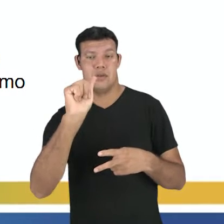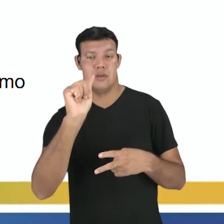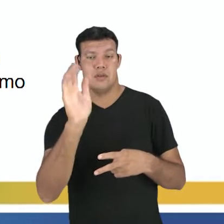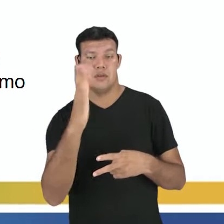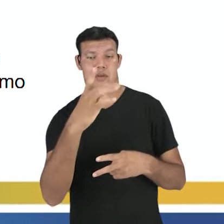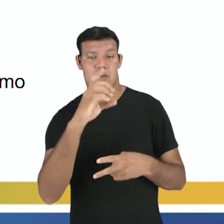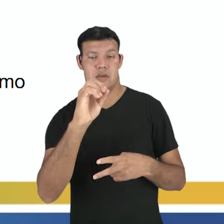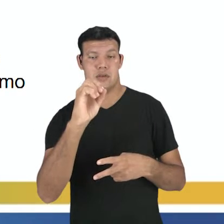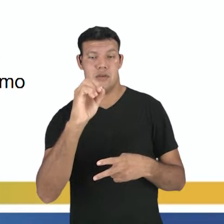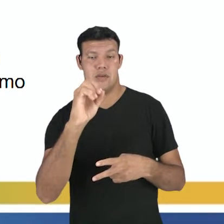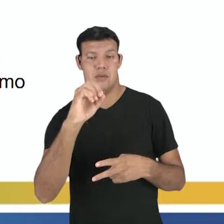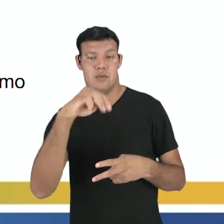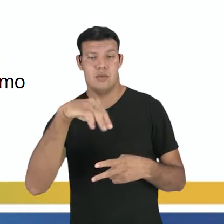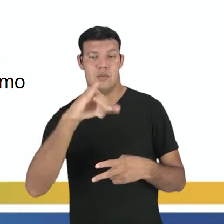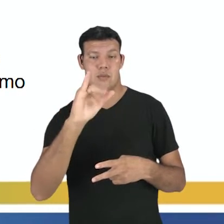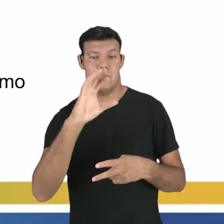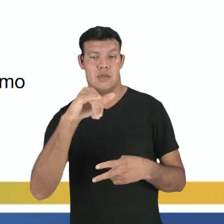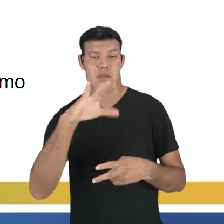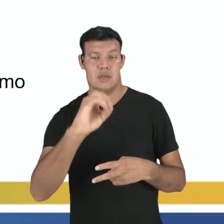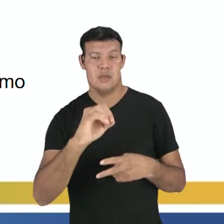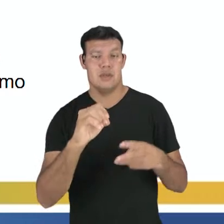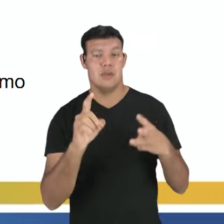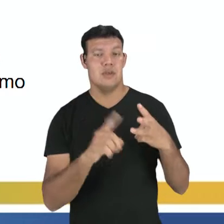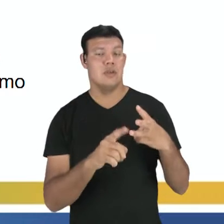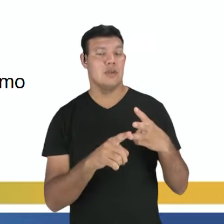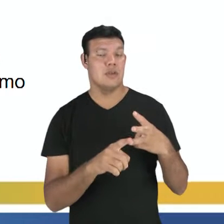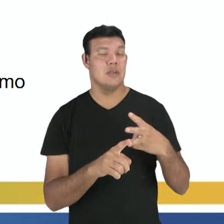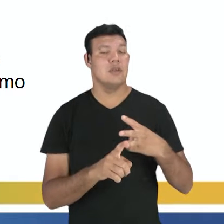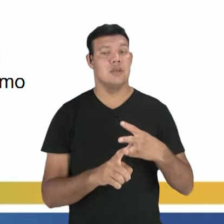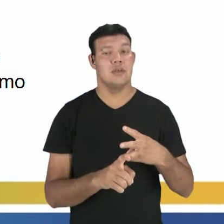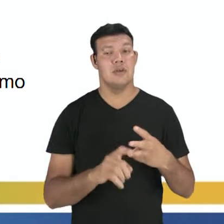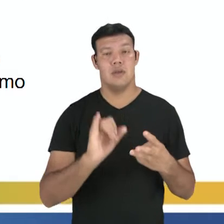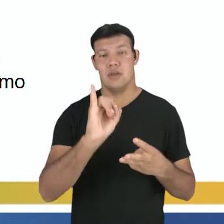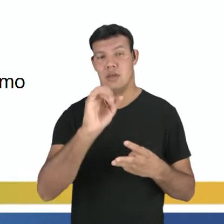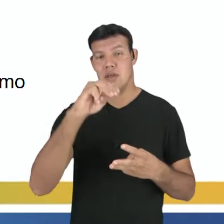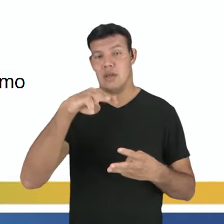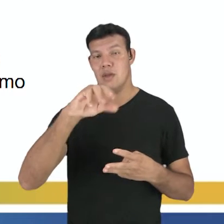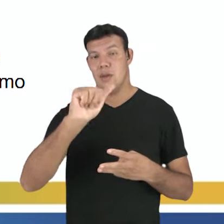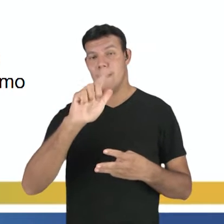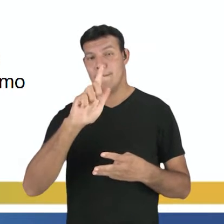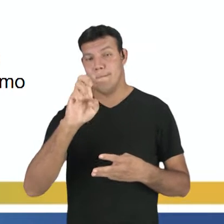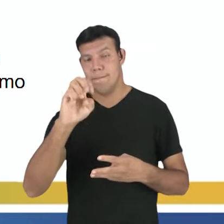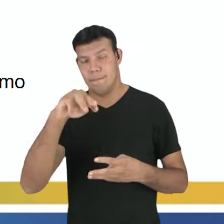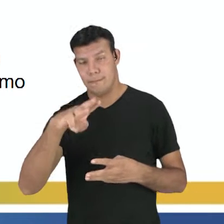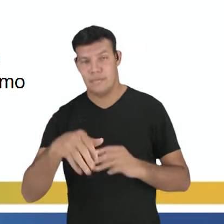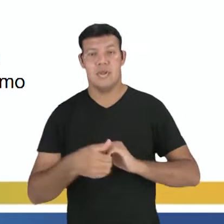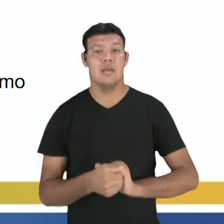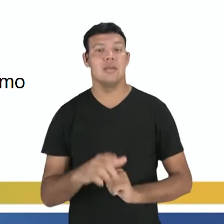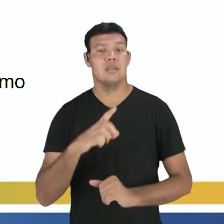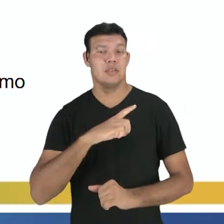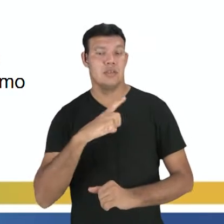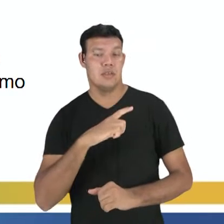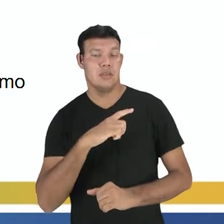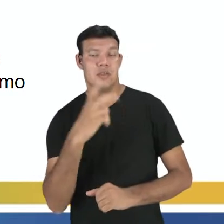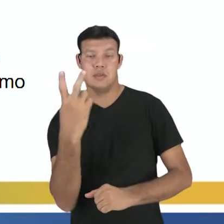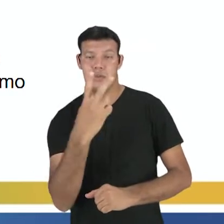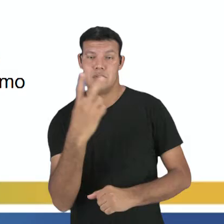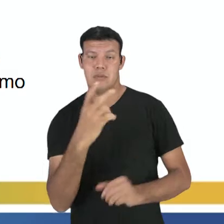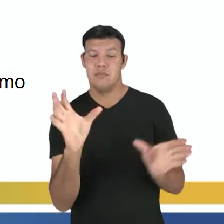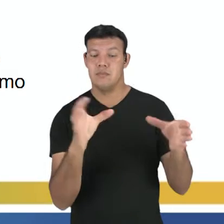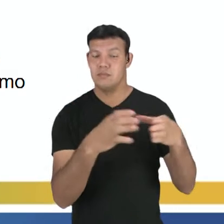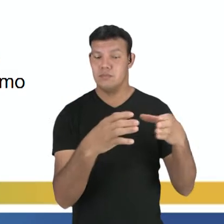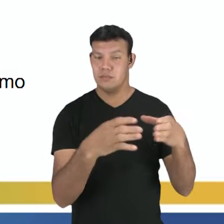Conhecemos como função uma relação entre dois conjuntos A e B, em que, para